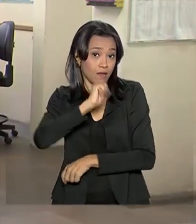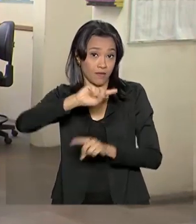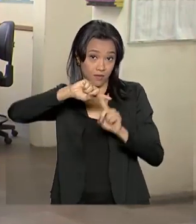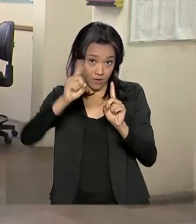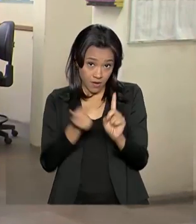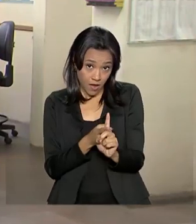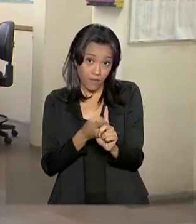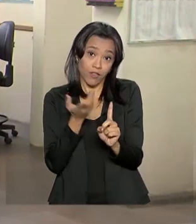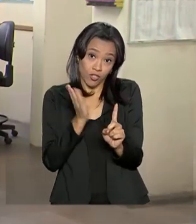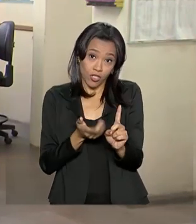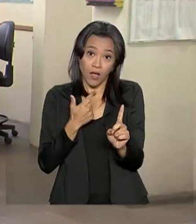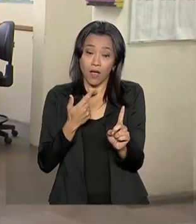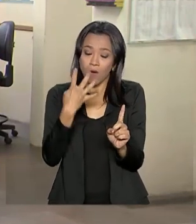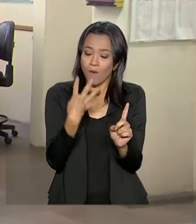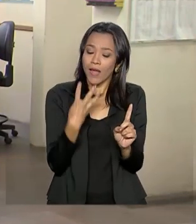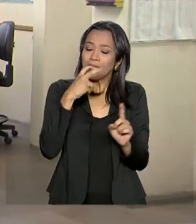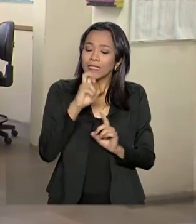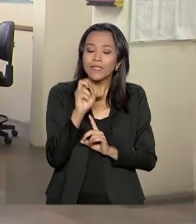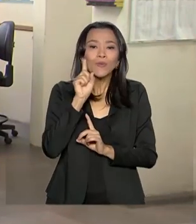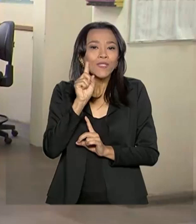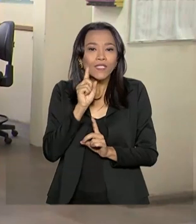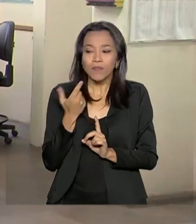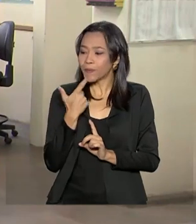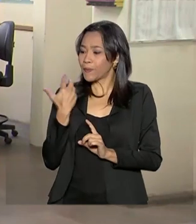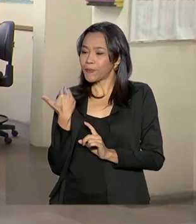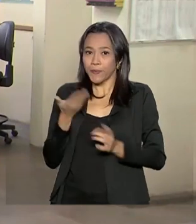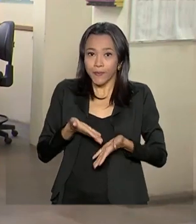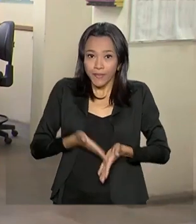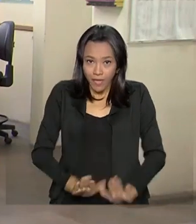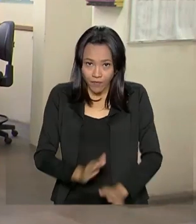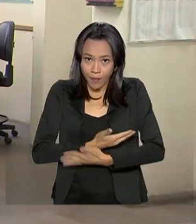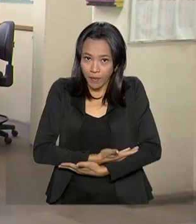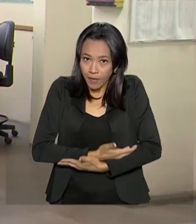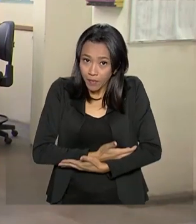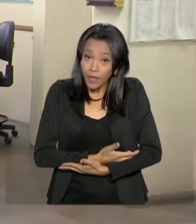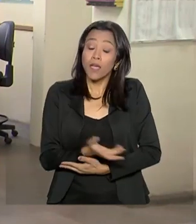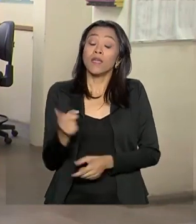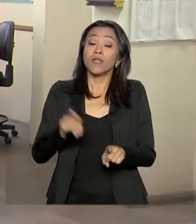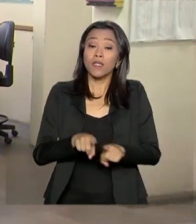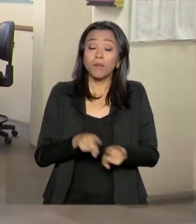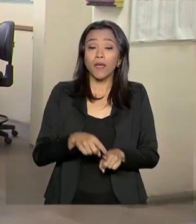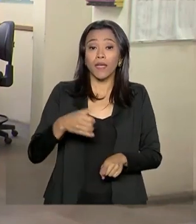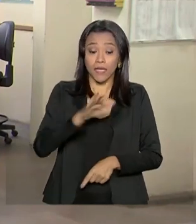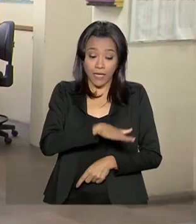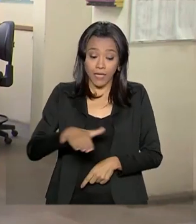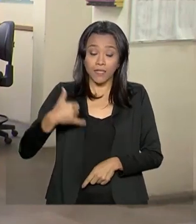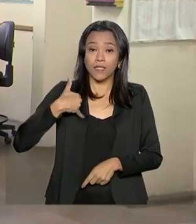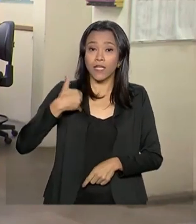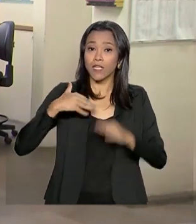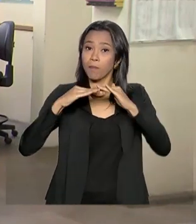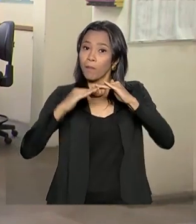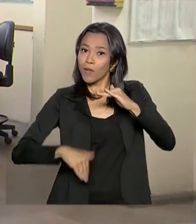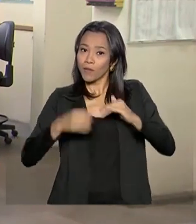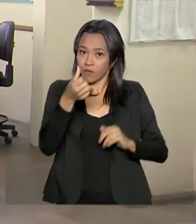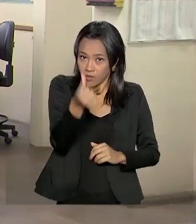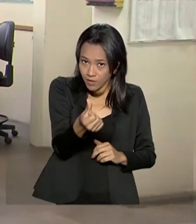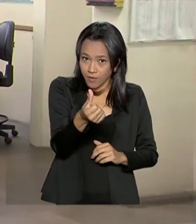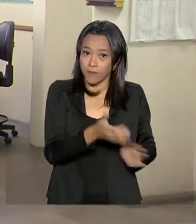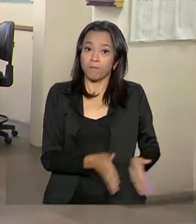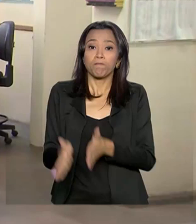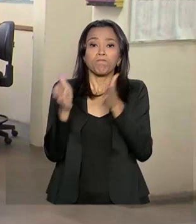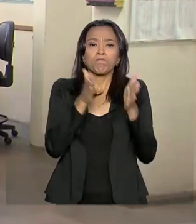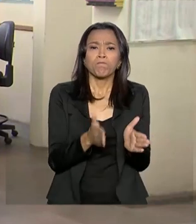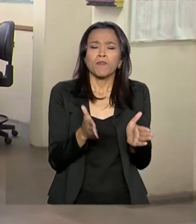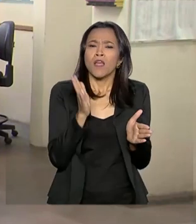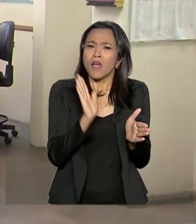que tiveram filhos há 45 dias e as crianças com menos de 6 anos de idade. No segundo